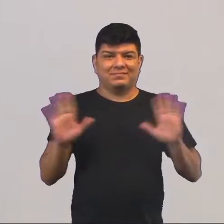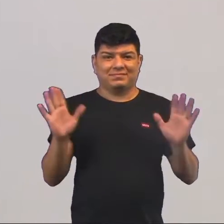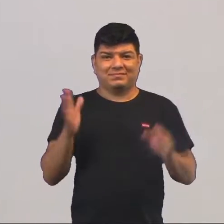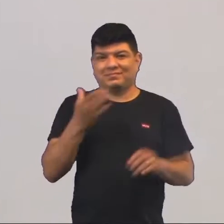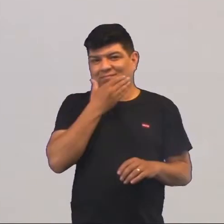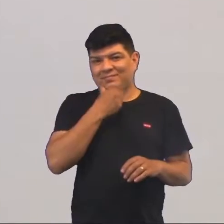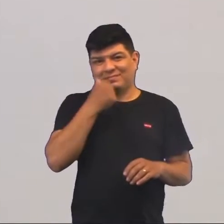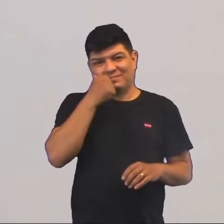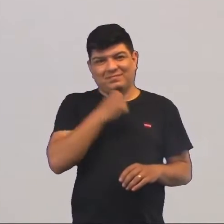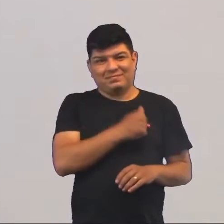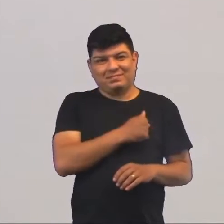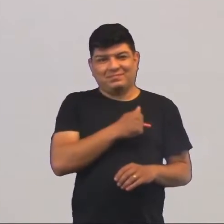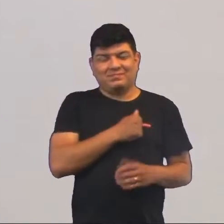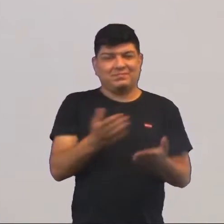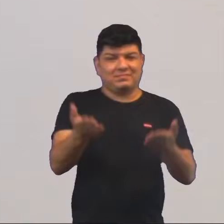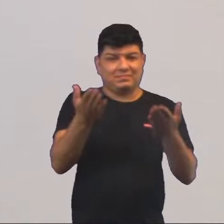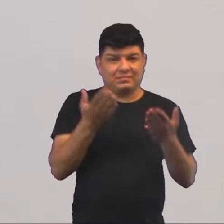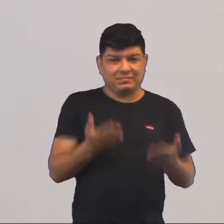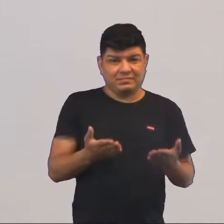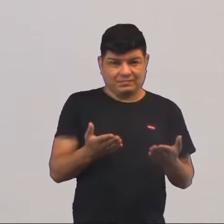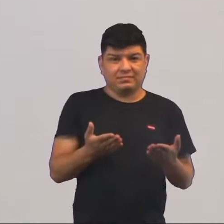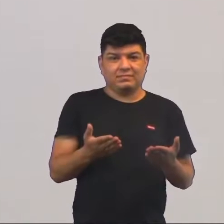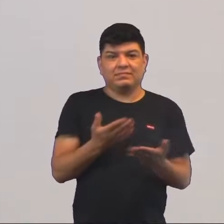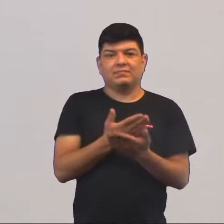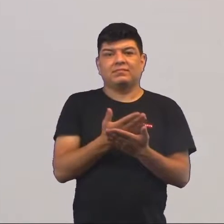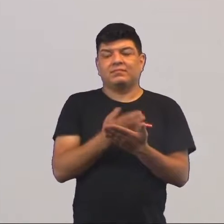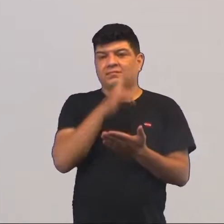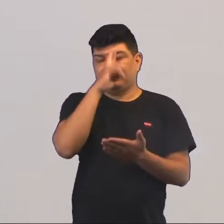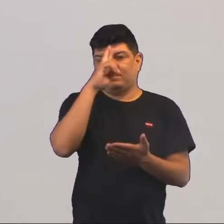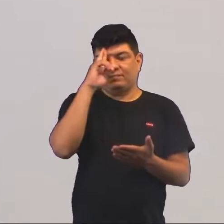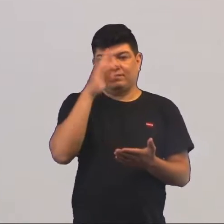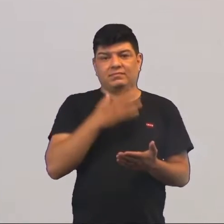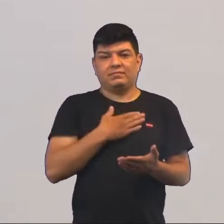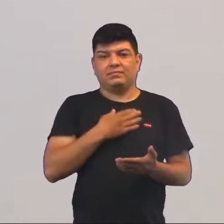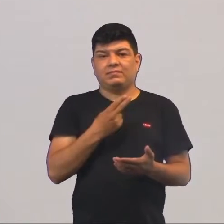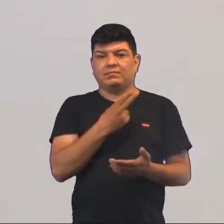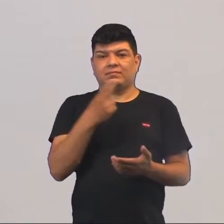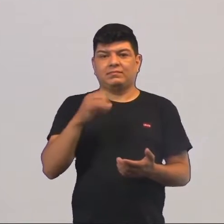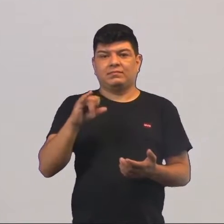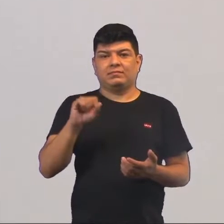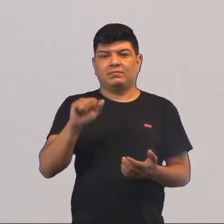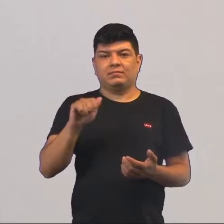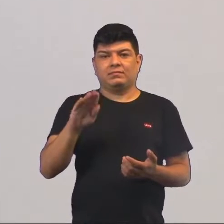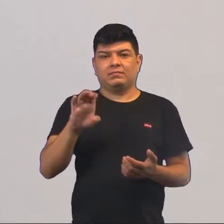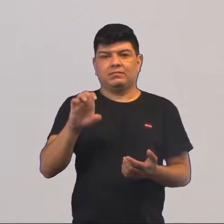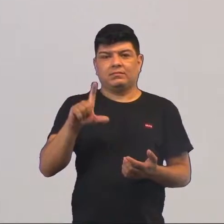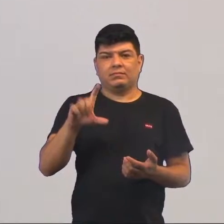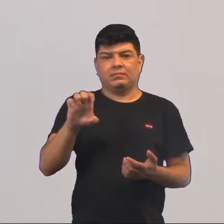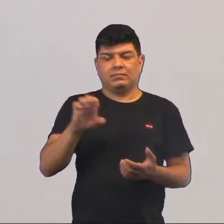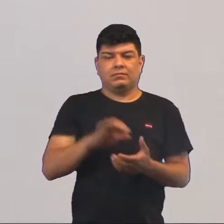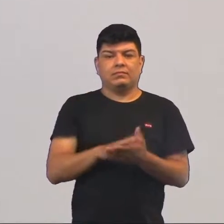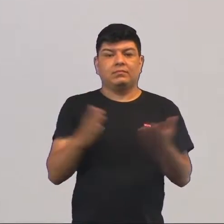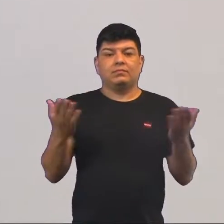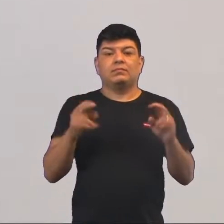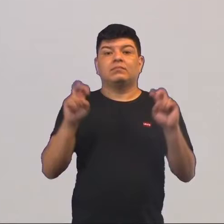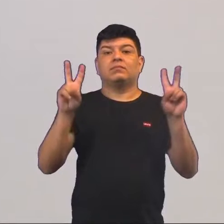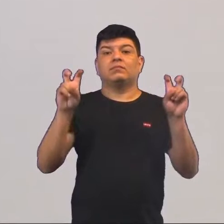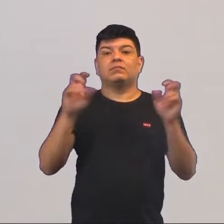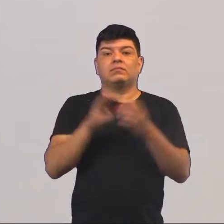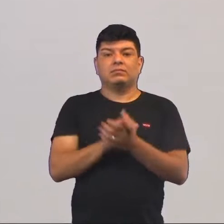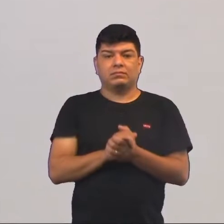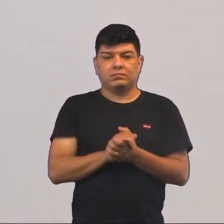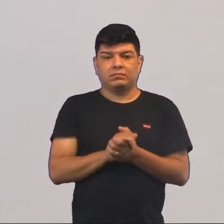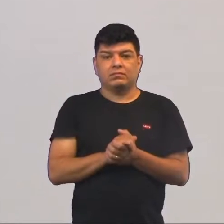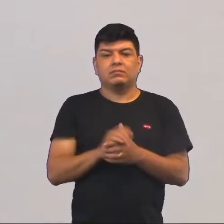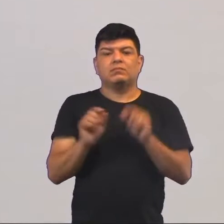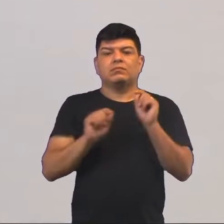Olá, alunas e alunos, bem-vindos a mais uma aula de História. Eu sou a professora Isabelle. Na aula de hoje, nós vamos